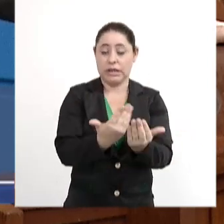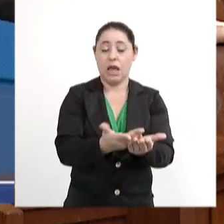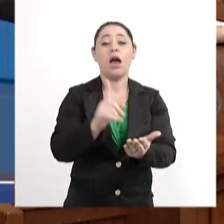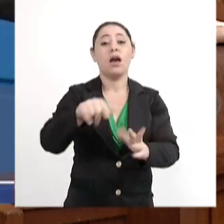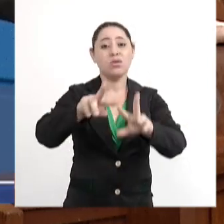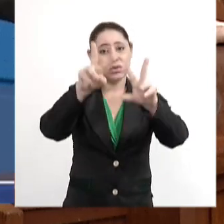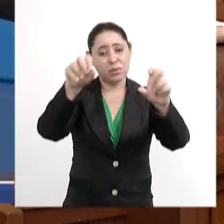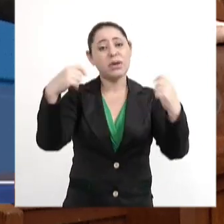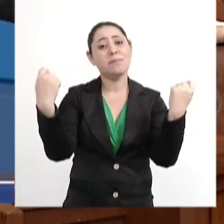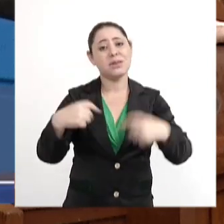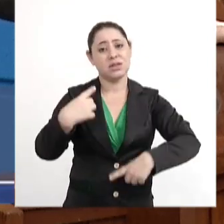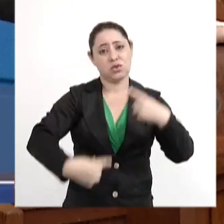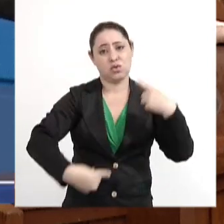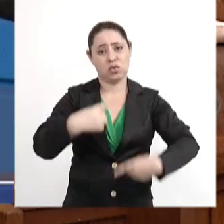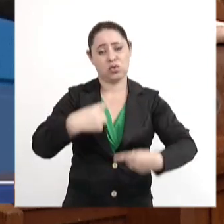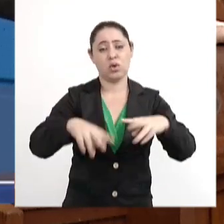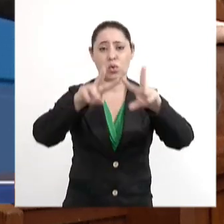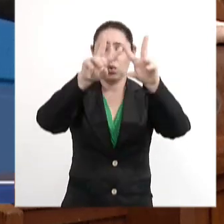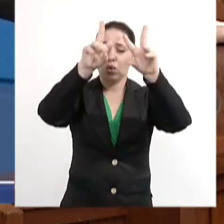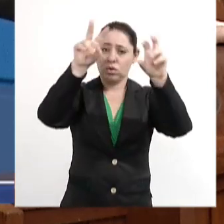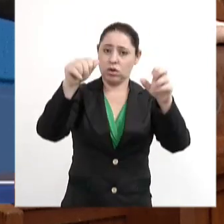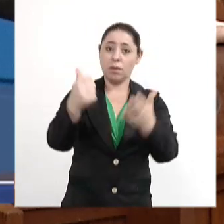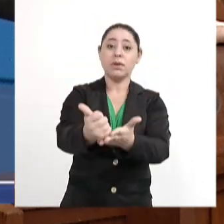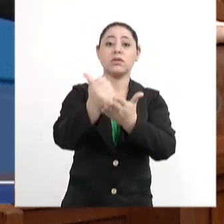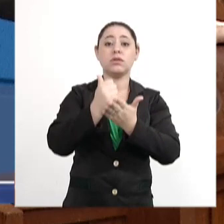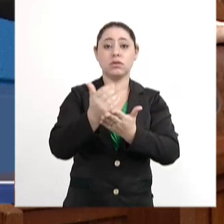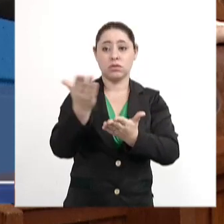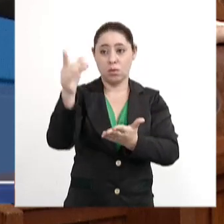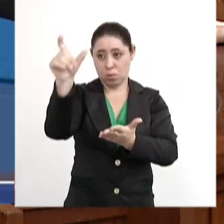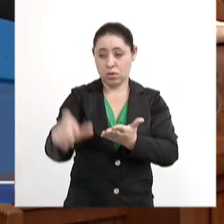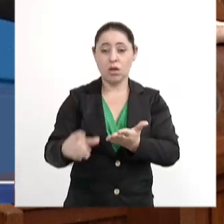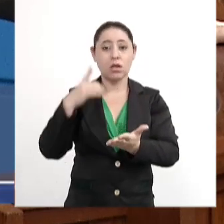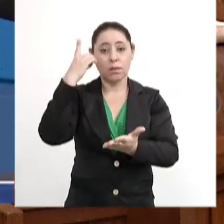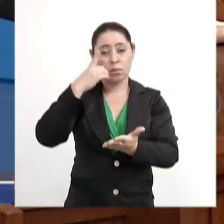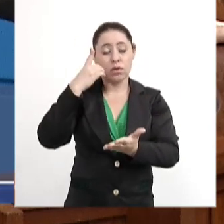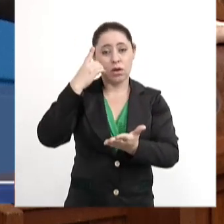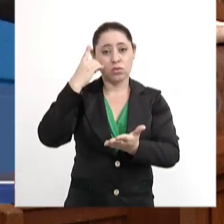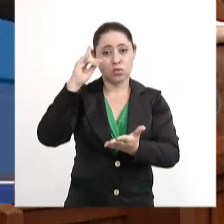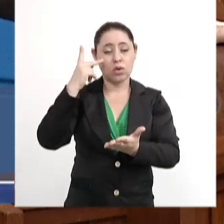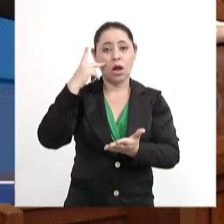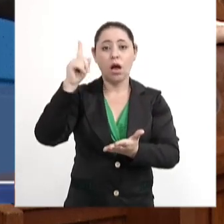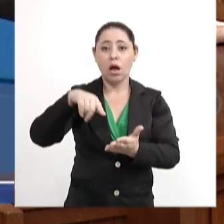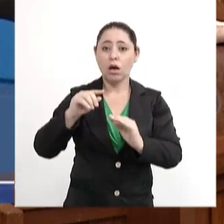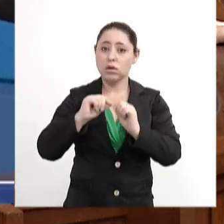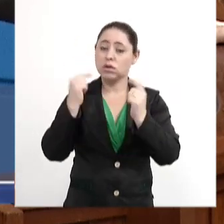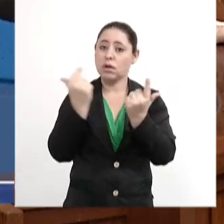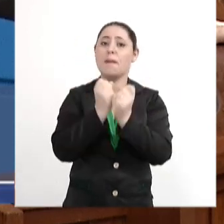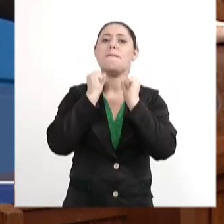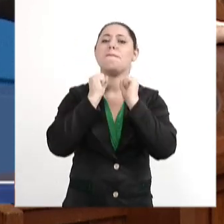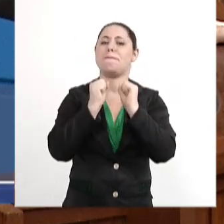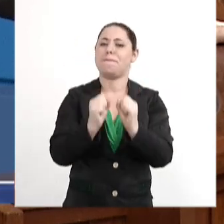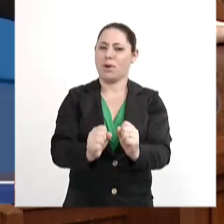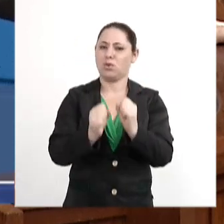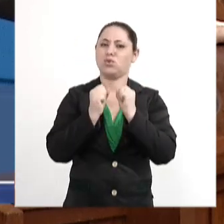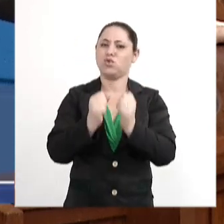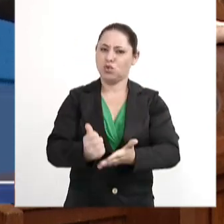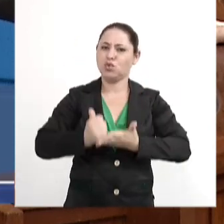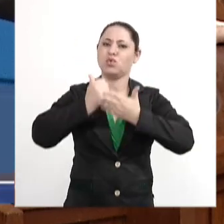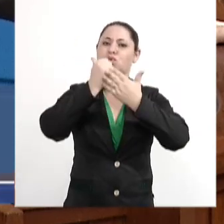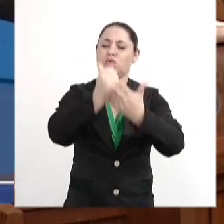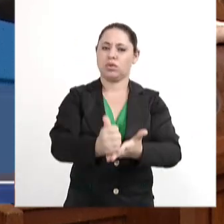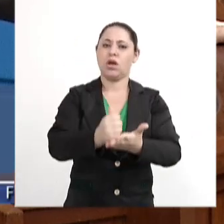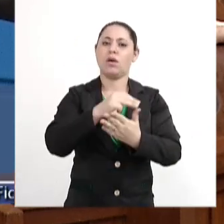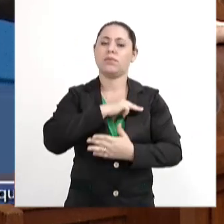merece discussão, e o tema trazido por Vossa Excelência a essa casa pode dar uma grande contribuição